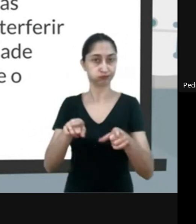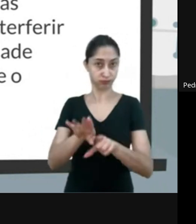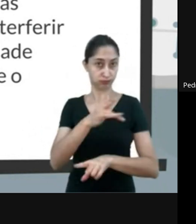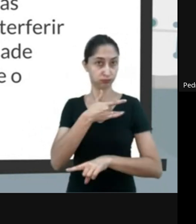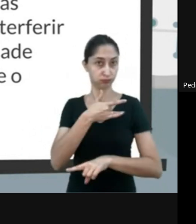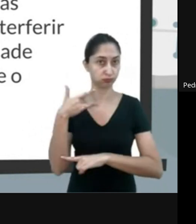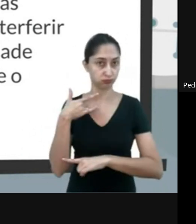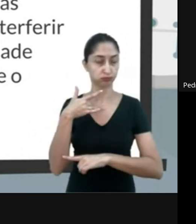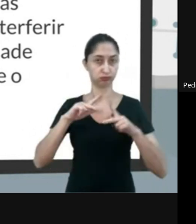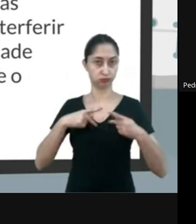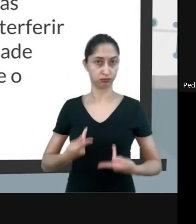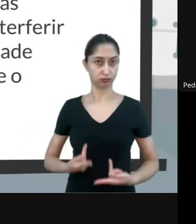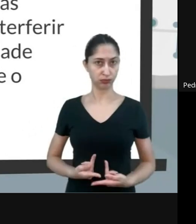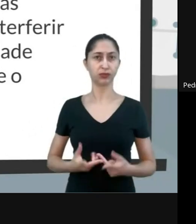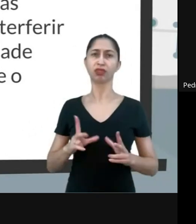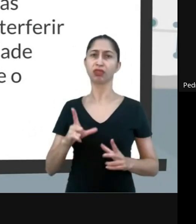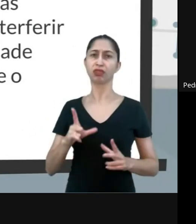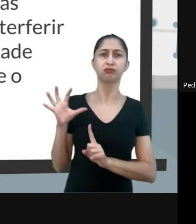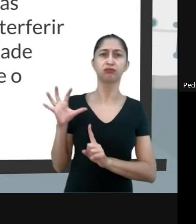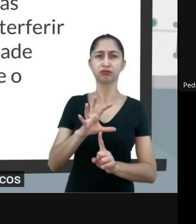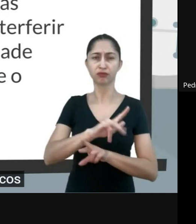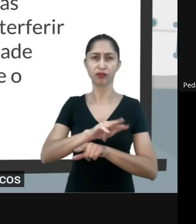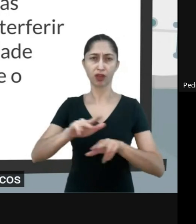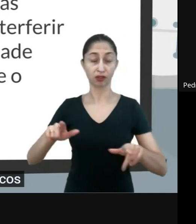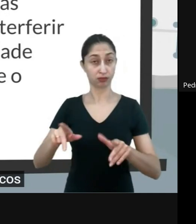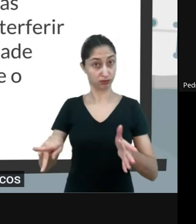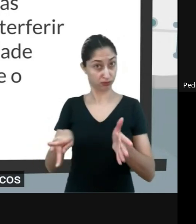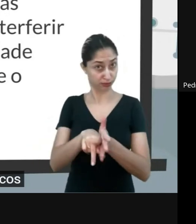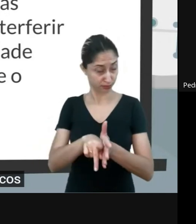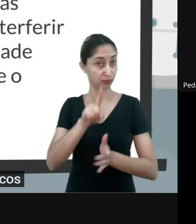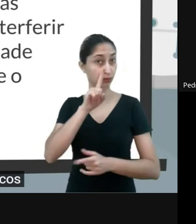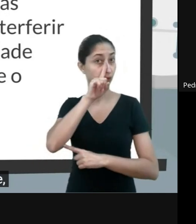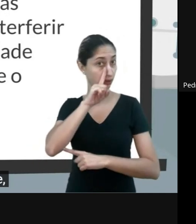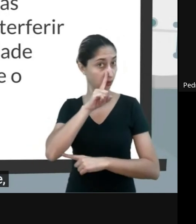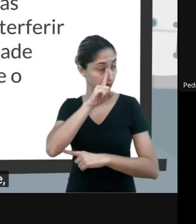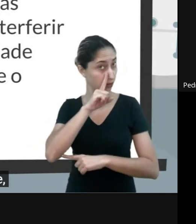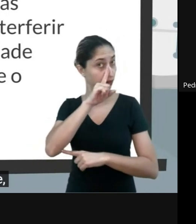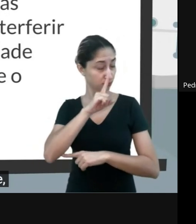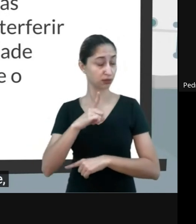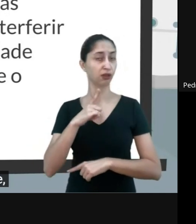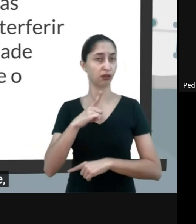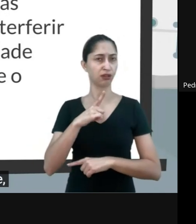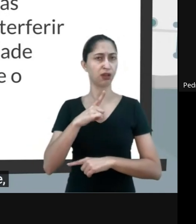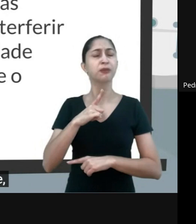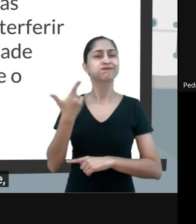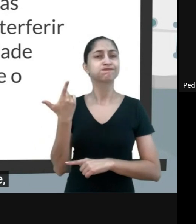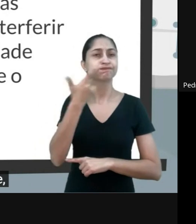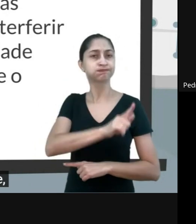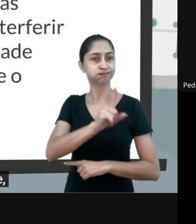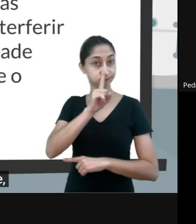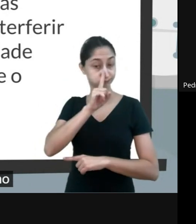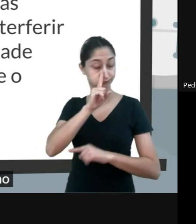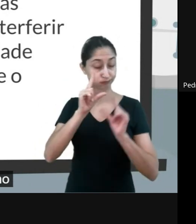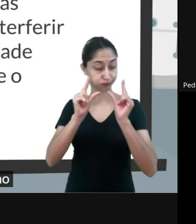Muitos fatores influenciam na segurança de todos quando falamos dos riscos biológicos. E para reduzir este risco